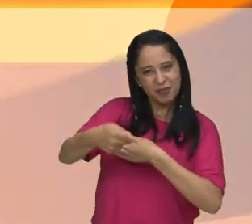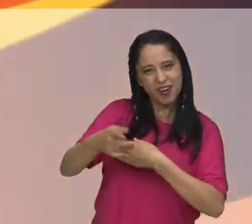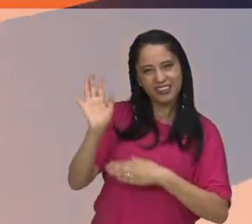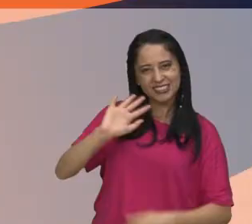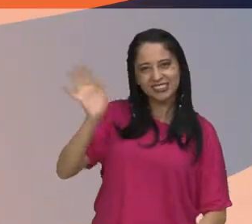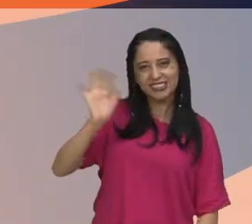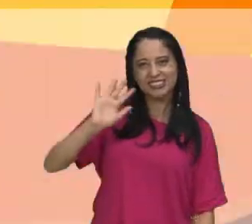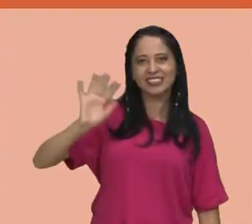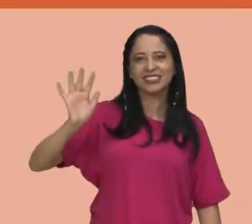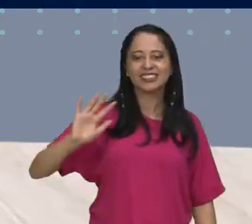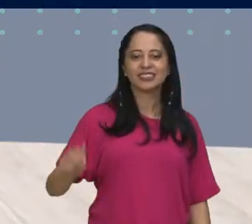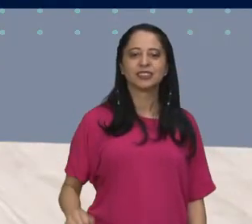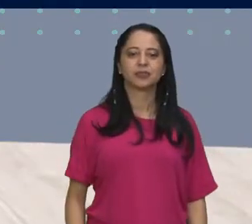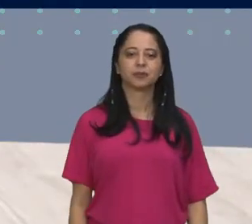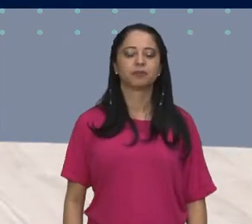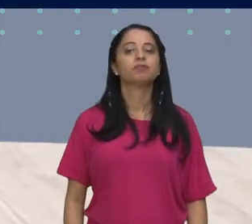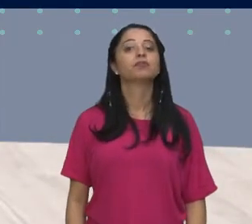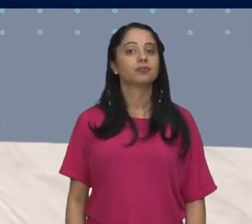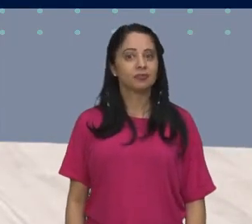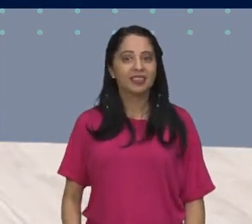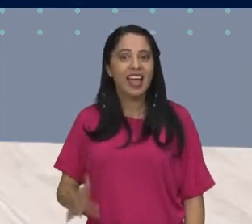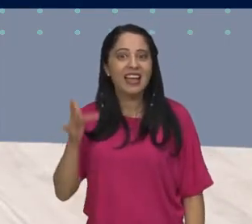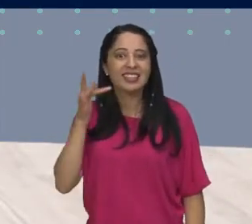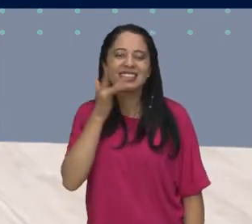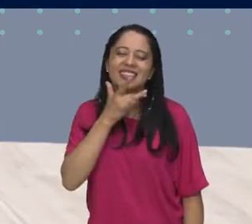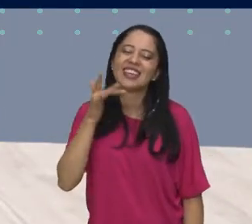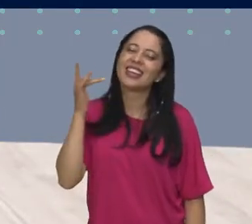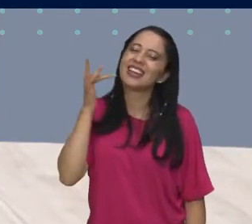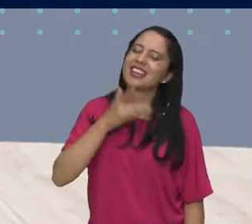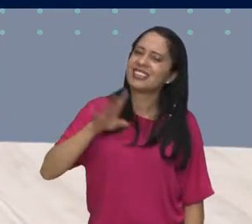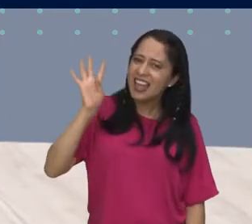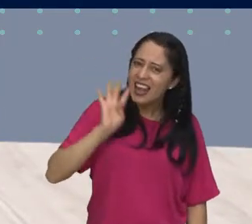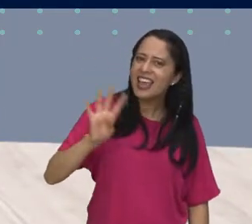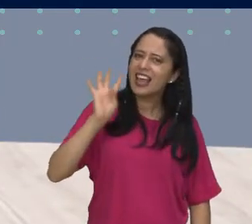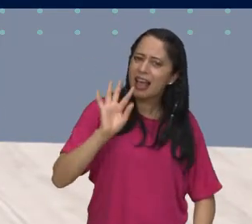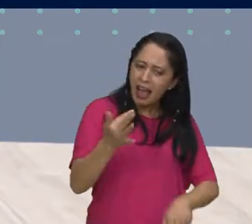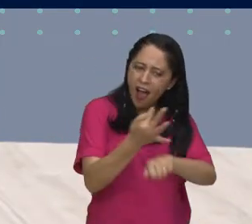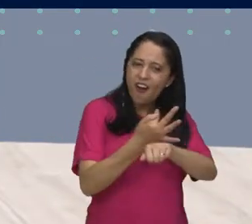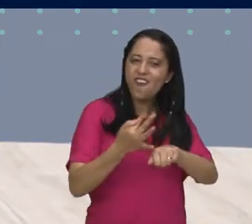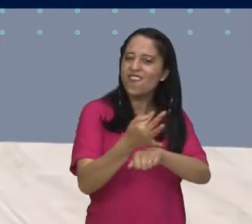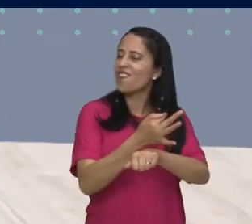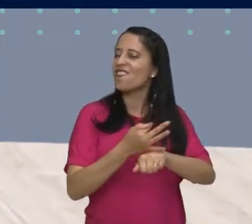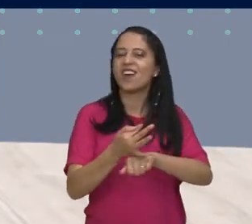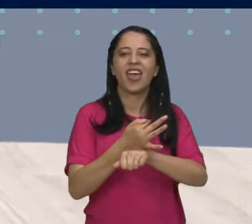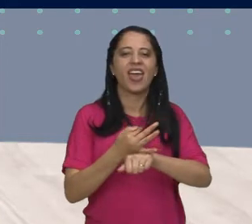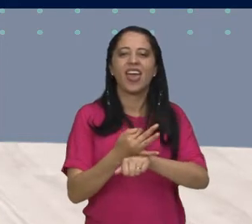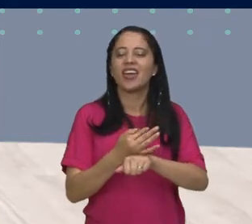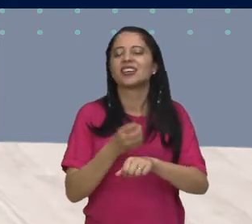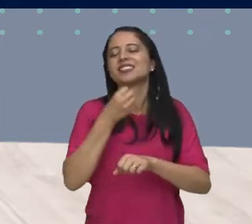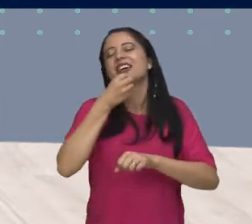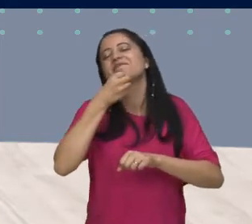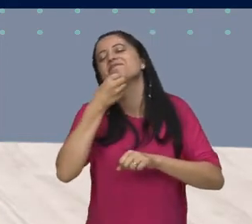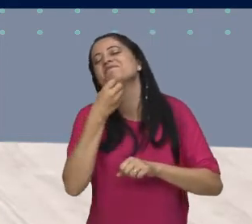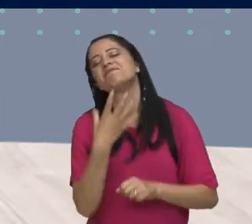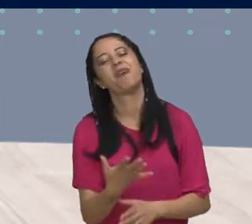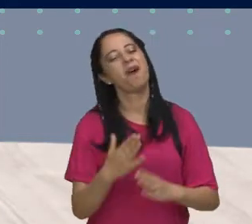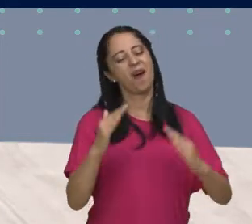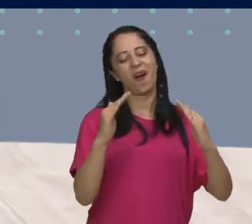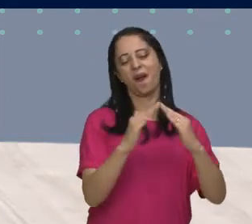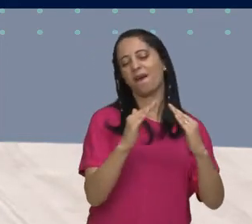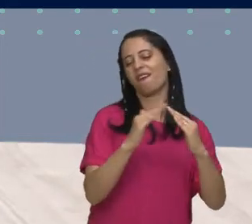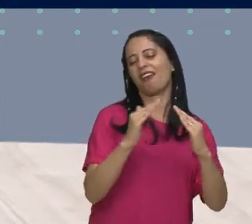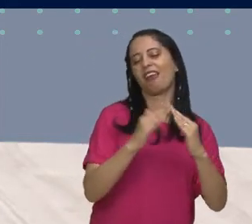Tchau, tchau! Que delícia essas férias! Como é bom ficar em casa e